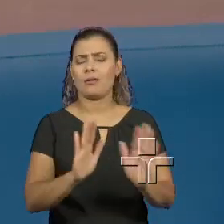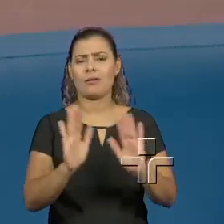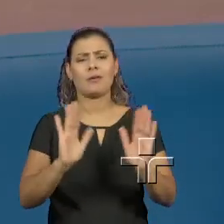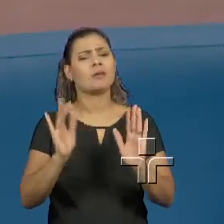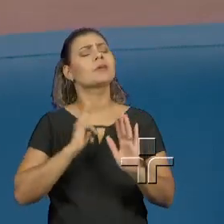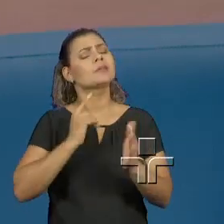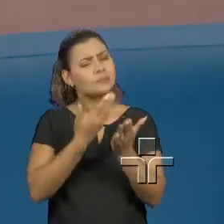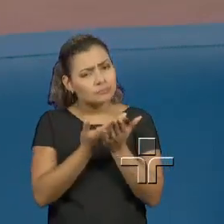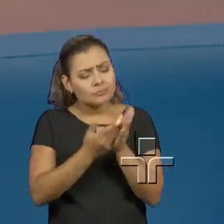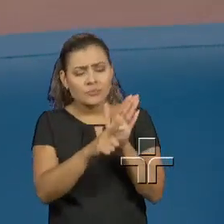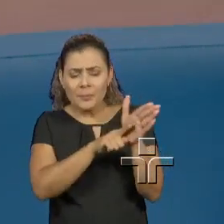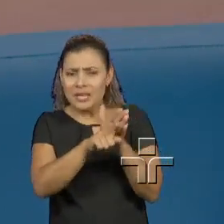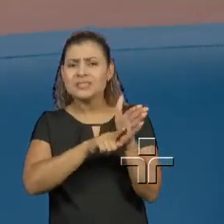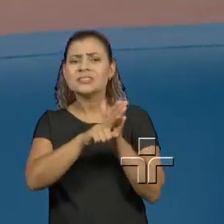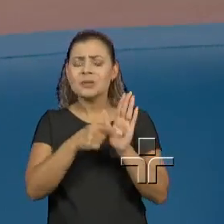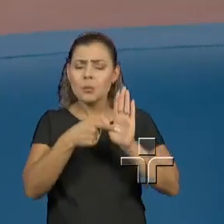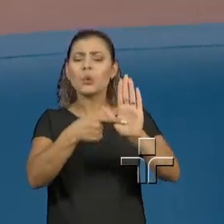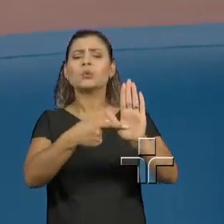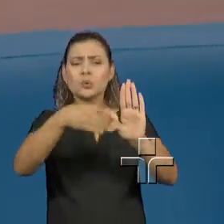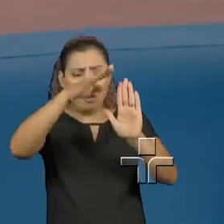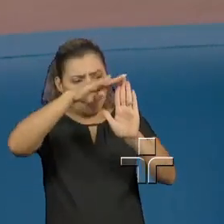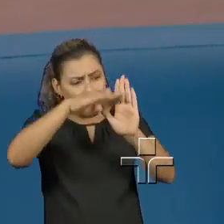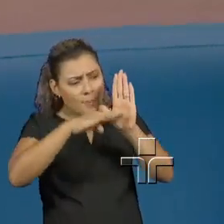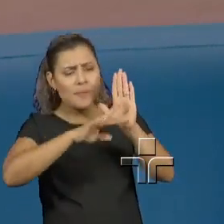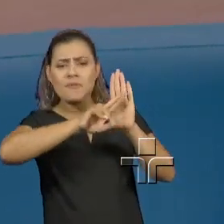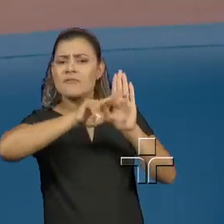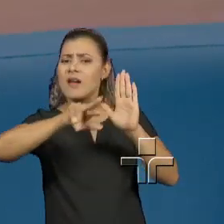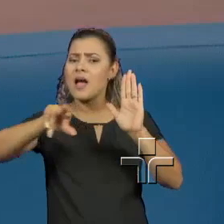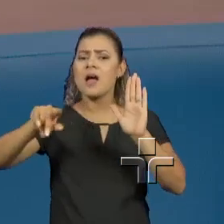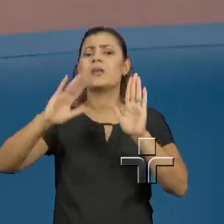inclusive já tem estudos, depois vários estudos,